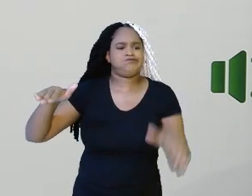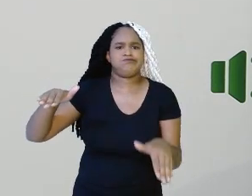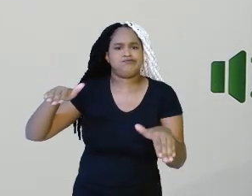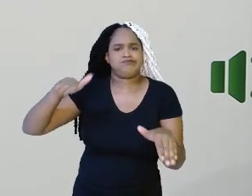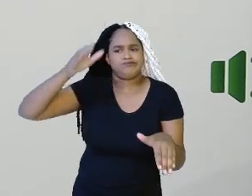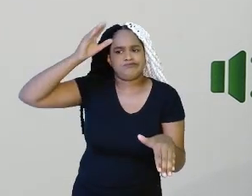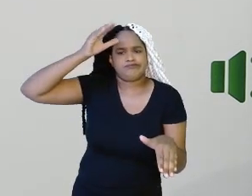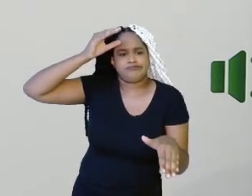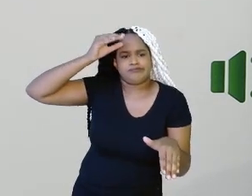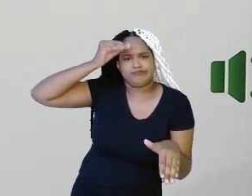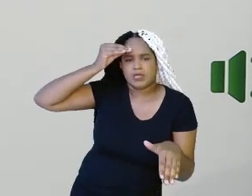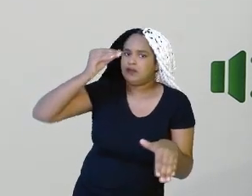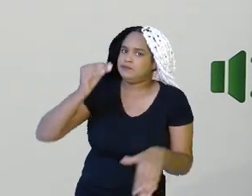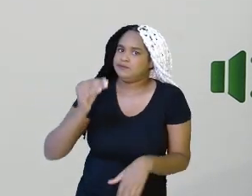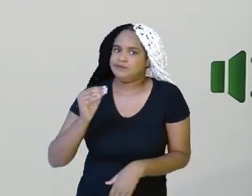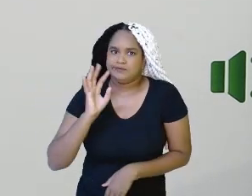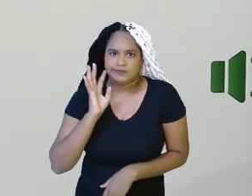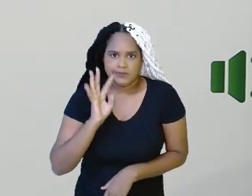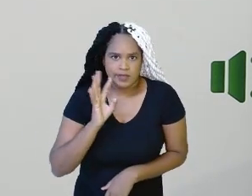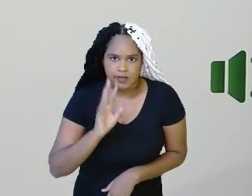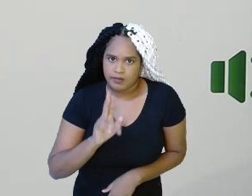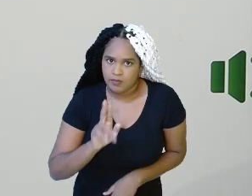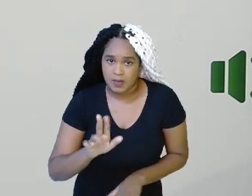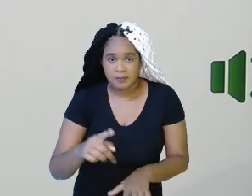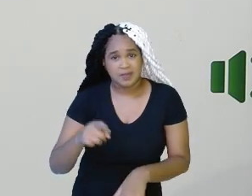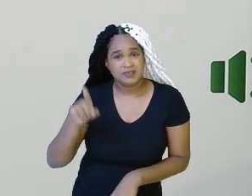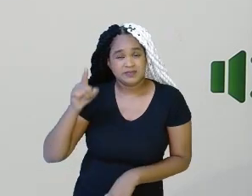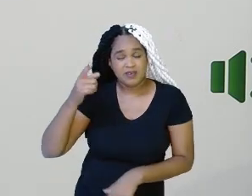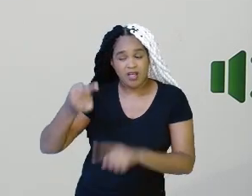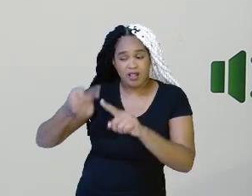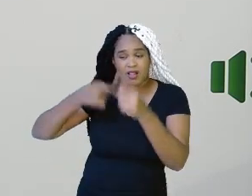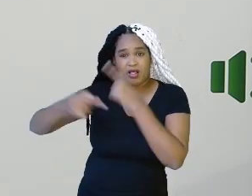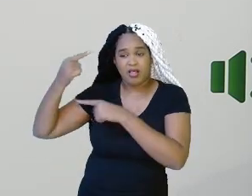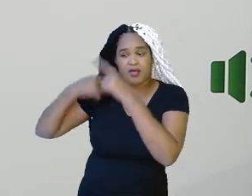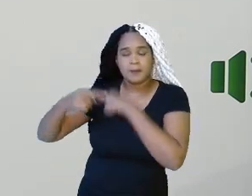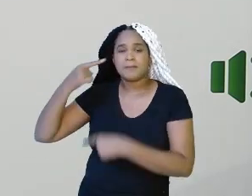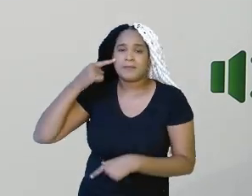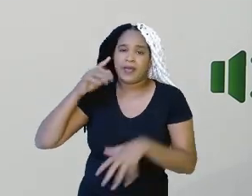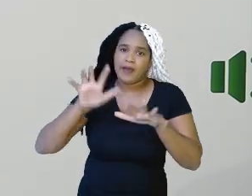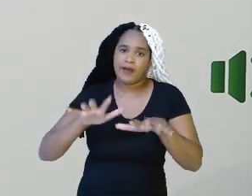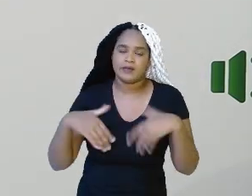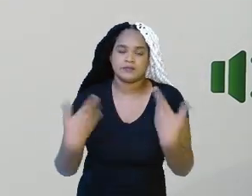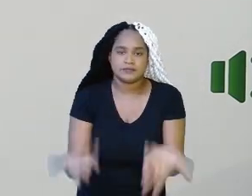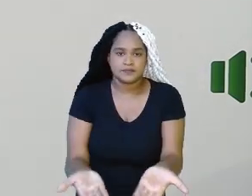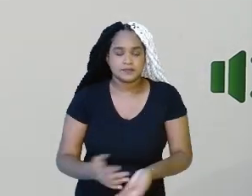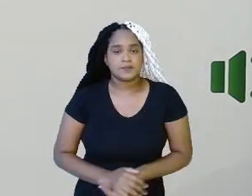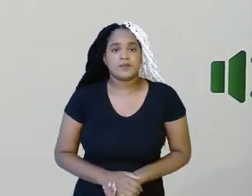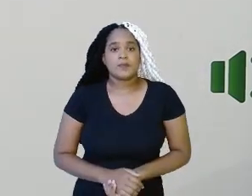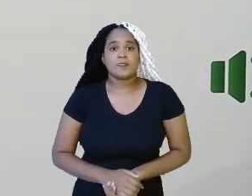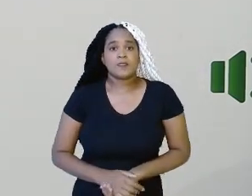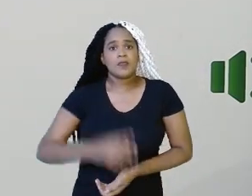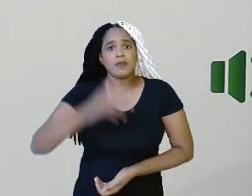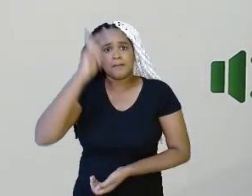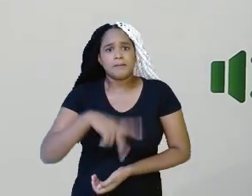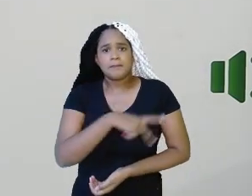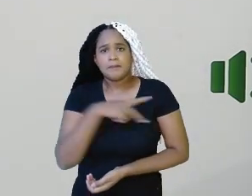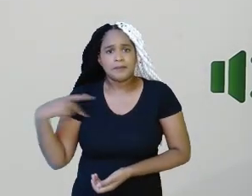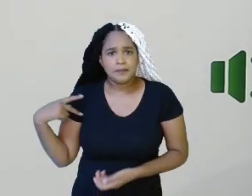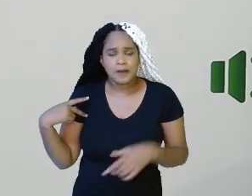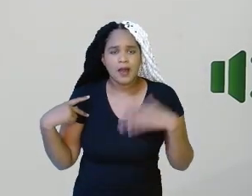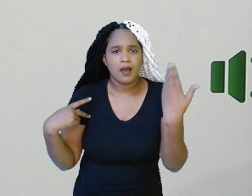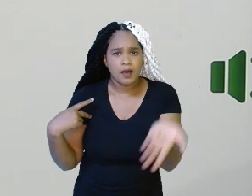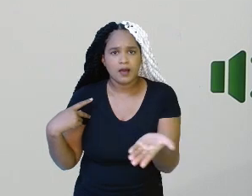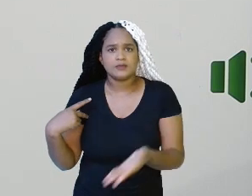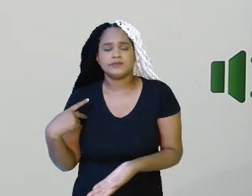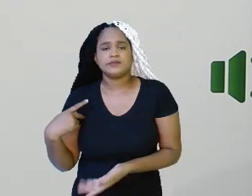mas eles achavam que isso era correto na época. Aí o que acontece? Mesmo assim, os padres jesuítas